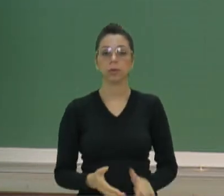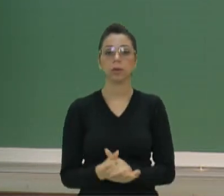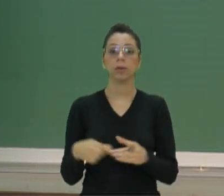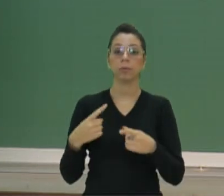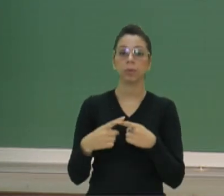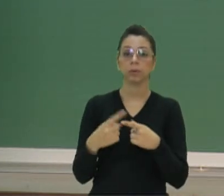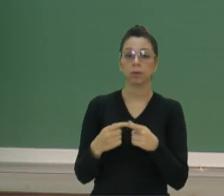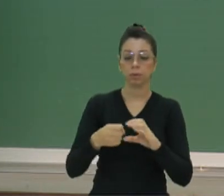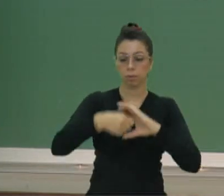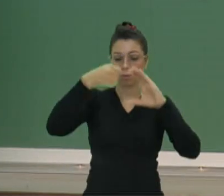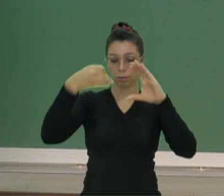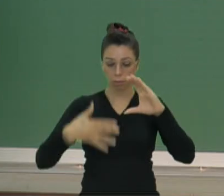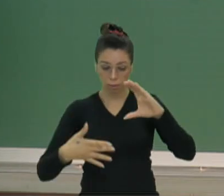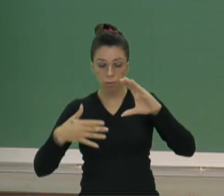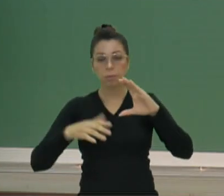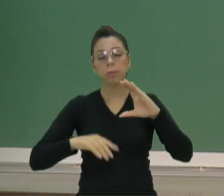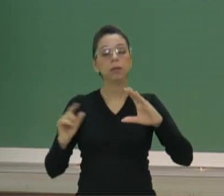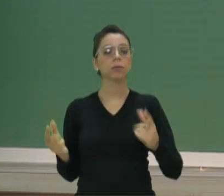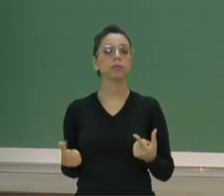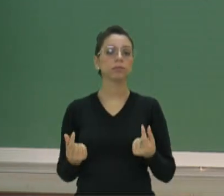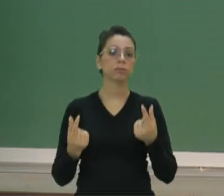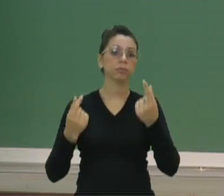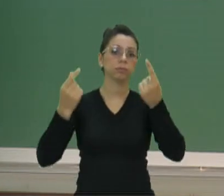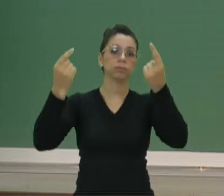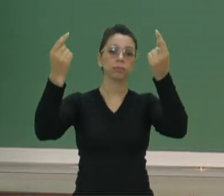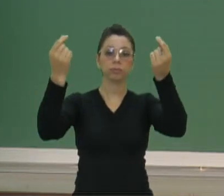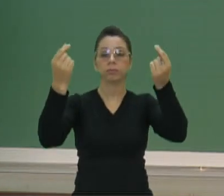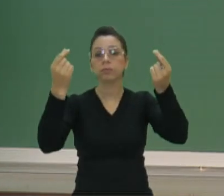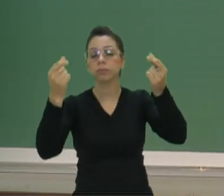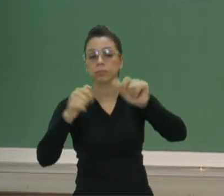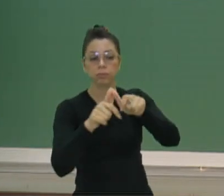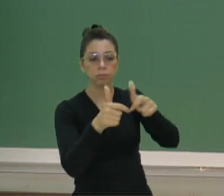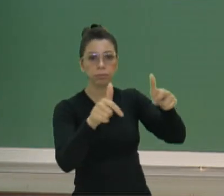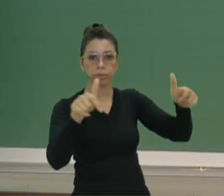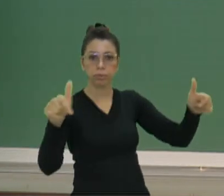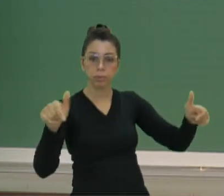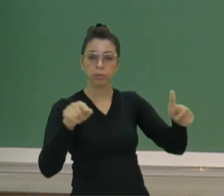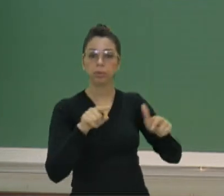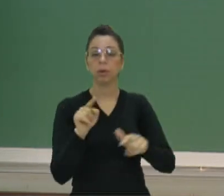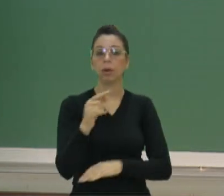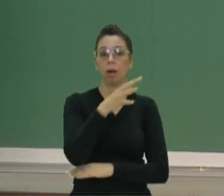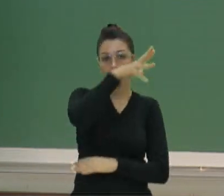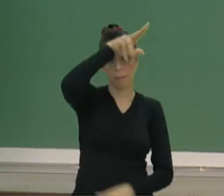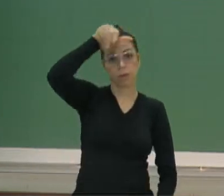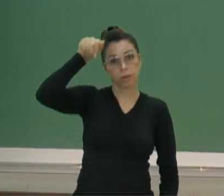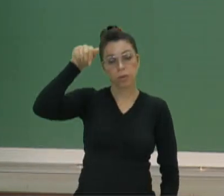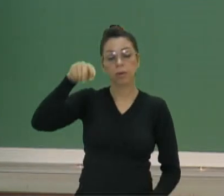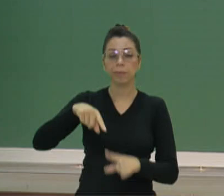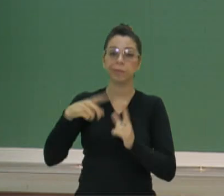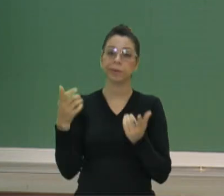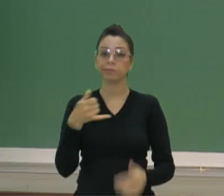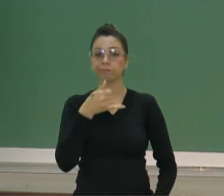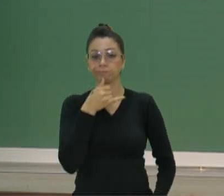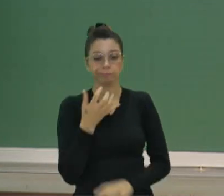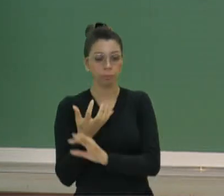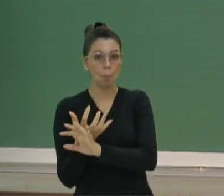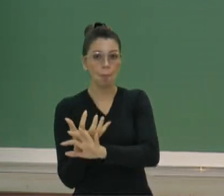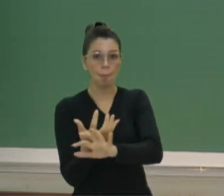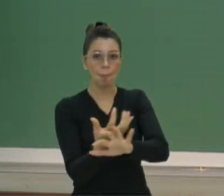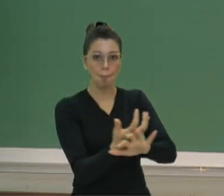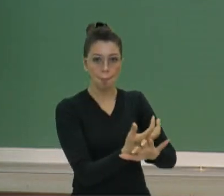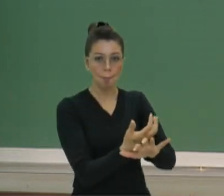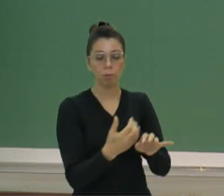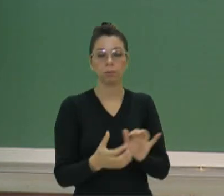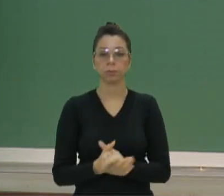vegetação talvez tenha sido muito mais rico na sua maior amplitude do que a floresta amazônica, mas infelizmente foi devastado pela